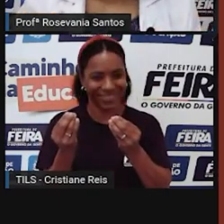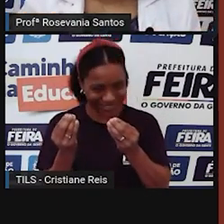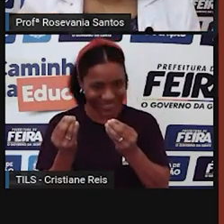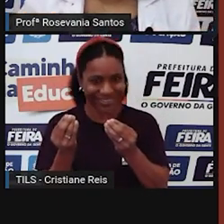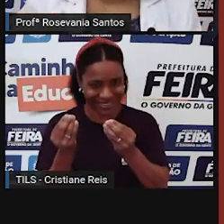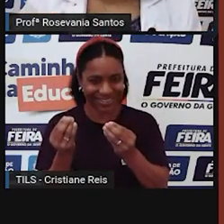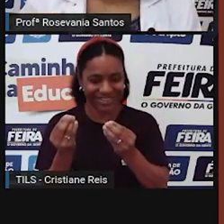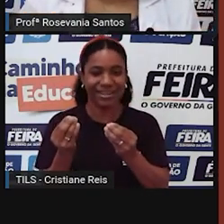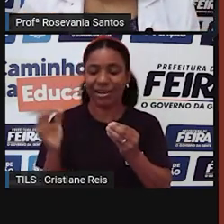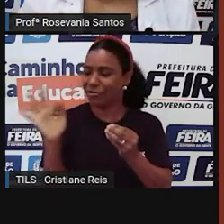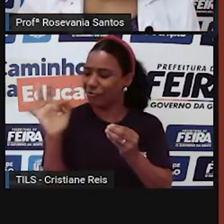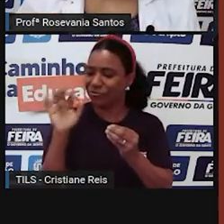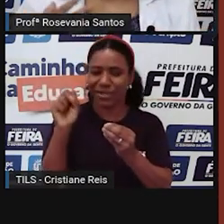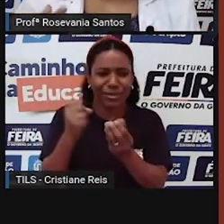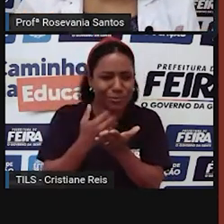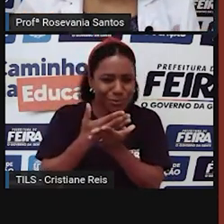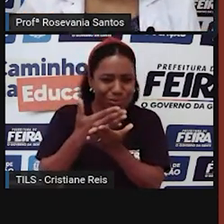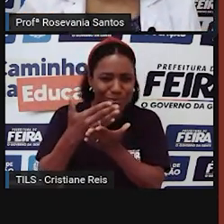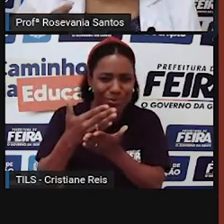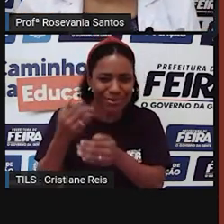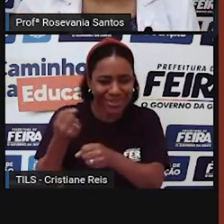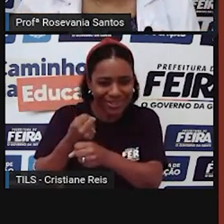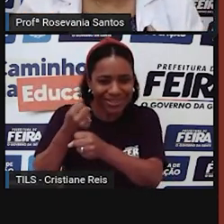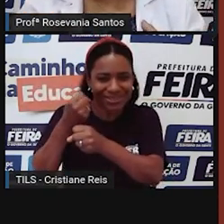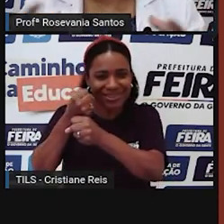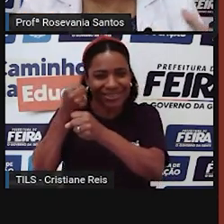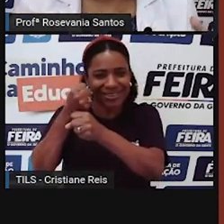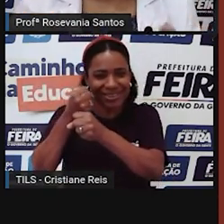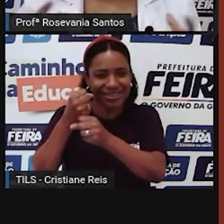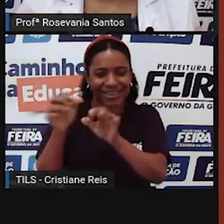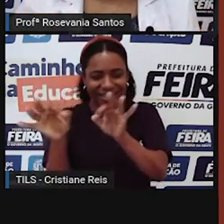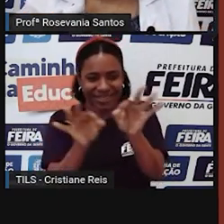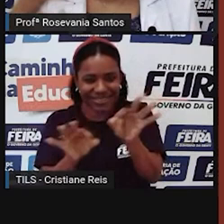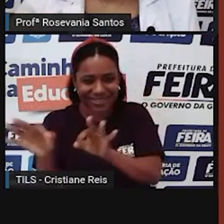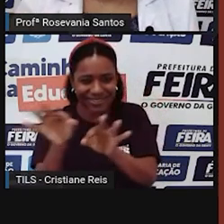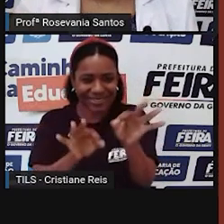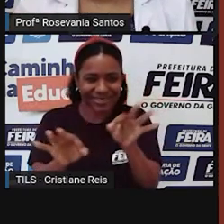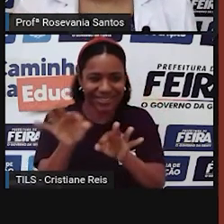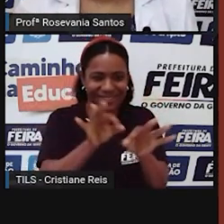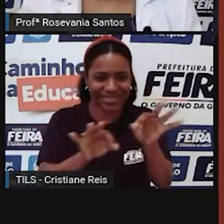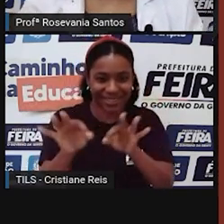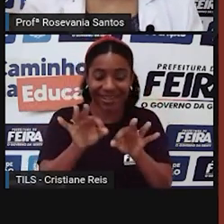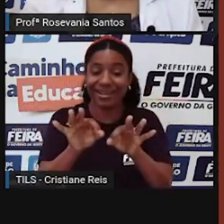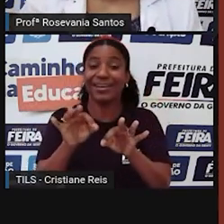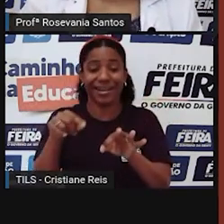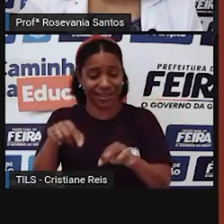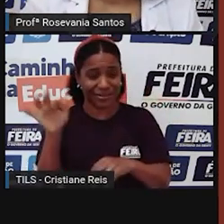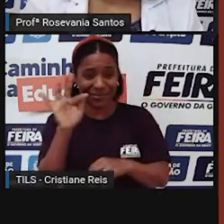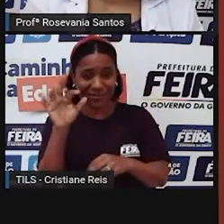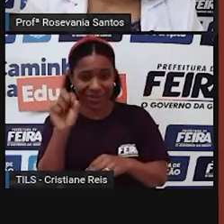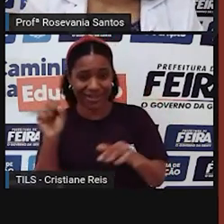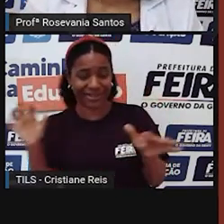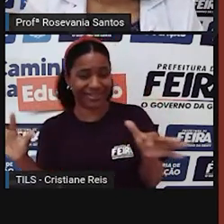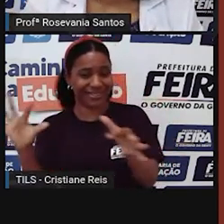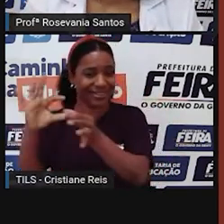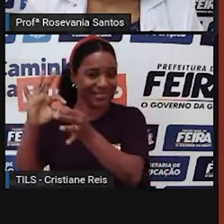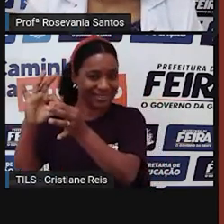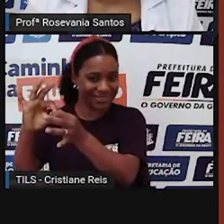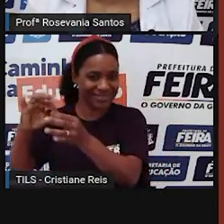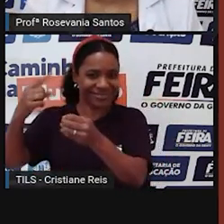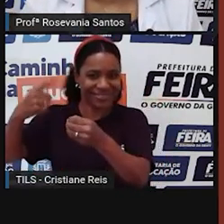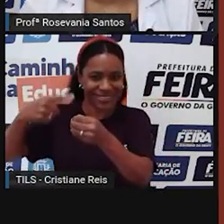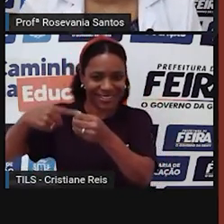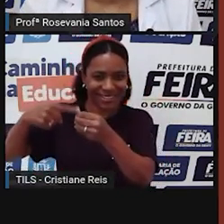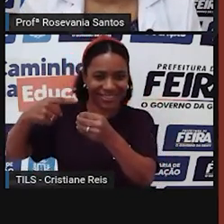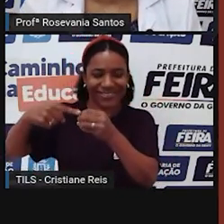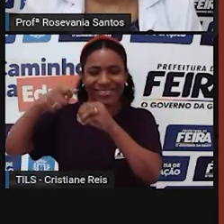de construção da cidade, em que a gente ainda, o espaço ainda pertencia até Cachoeira, a chegar a essa cidade que a gente tem hoje,